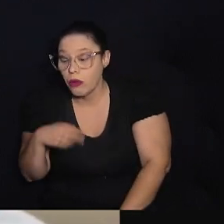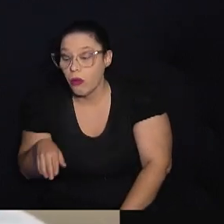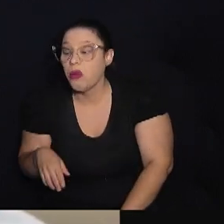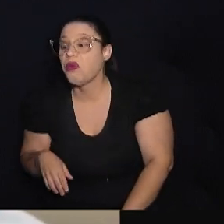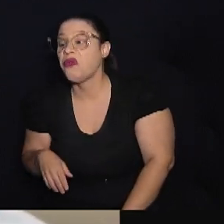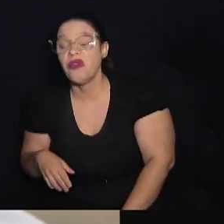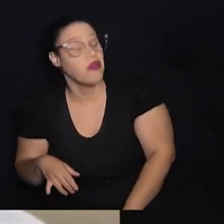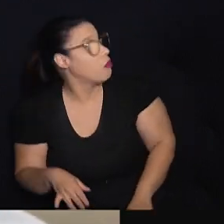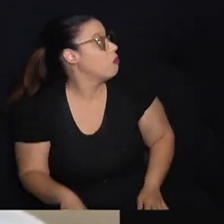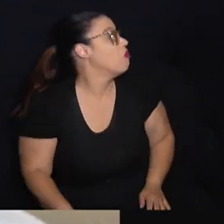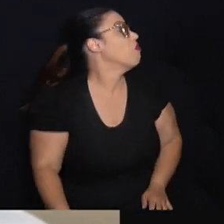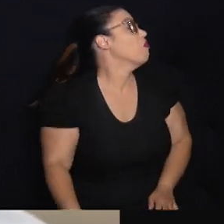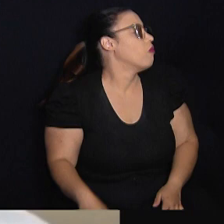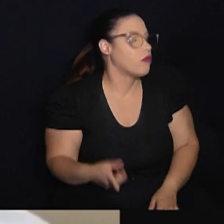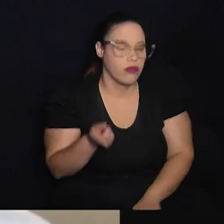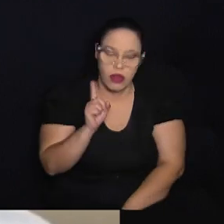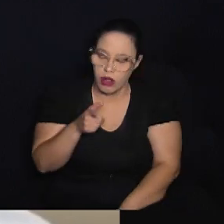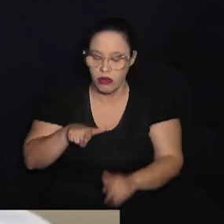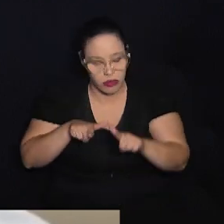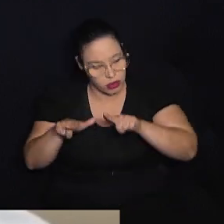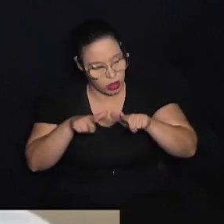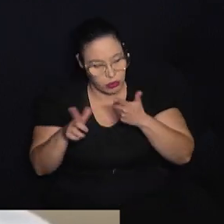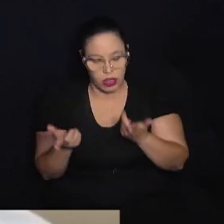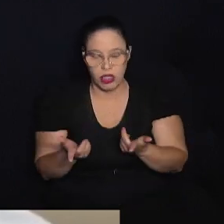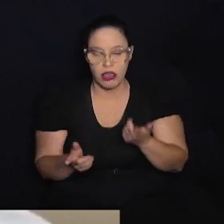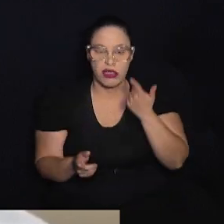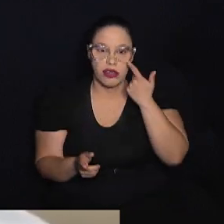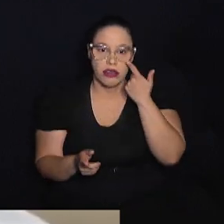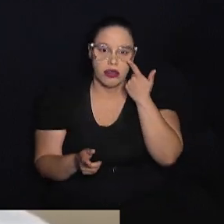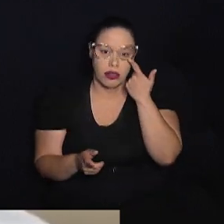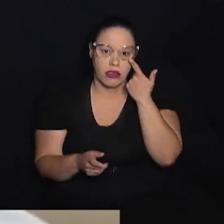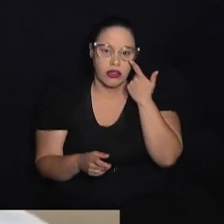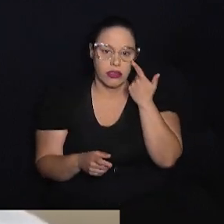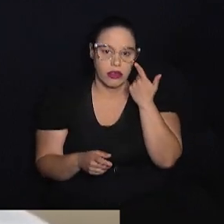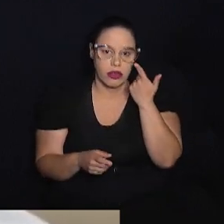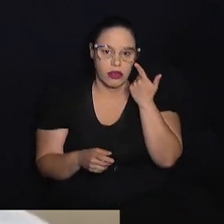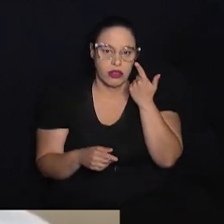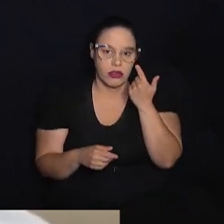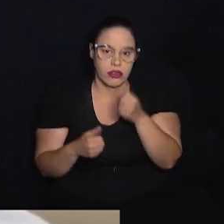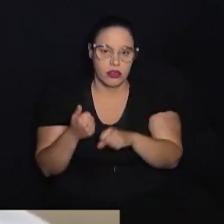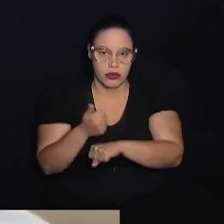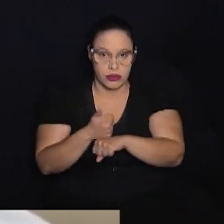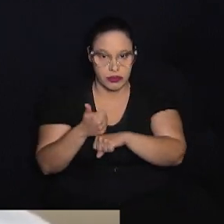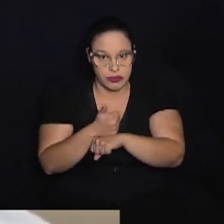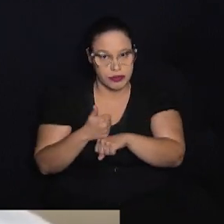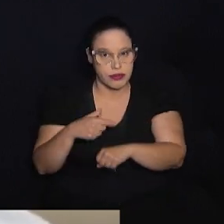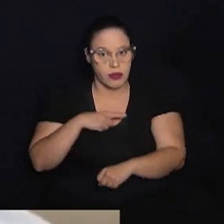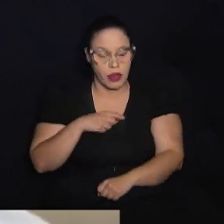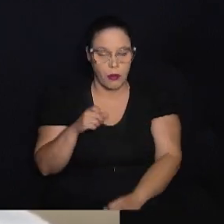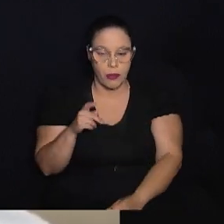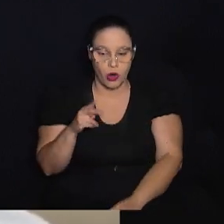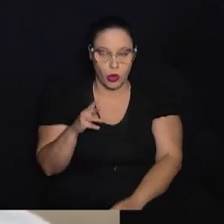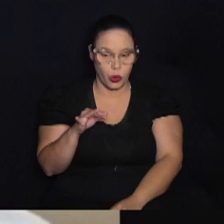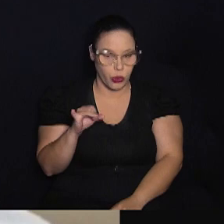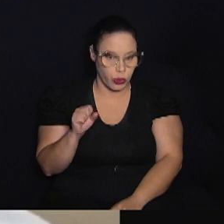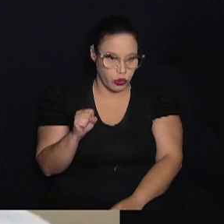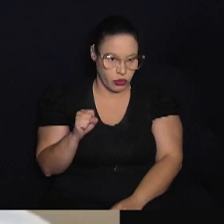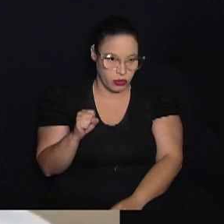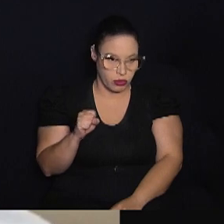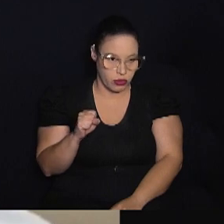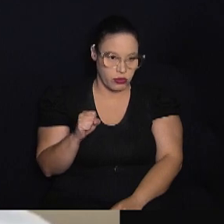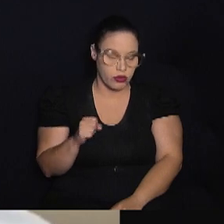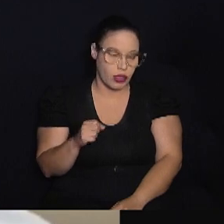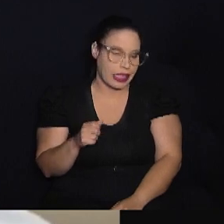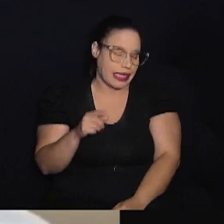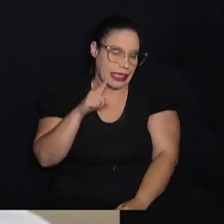Além de se tiver algum trabalho ou tiver alguma ocupação que tenha produtos que a gente sabe que são letais,